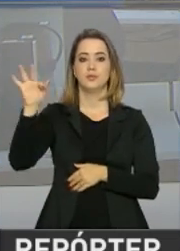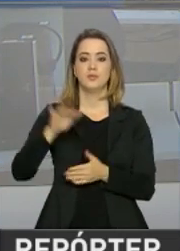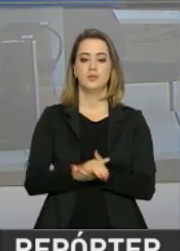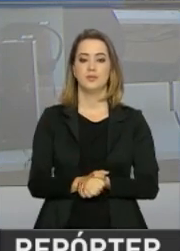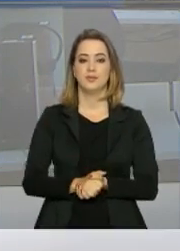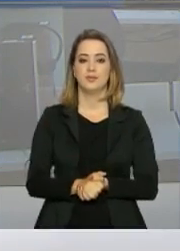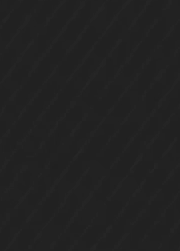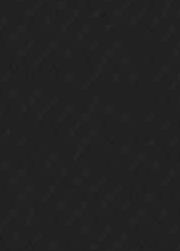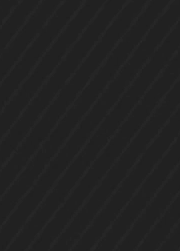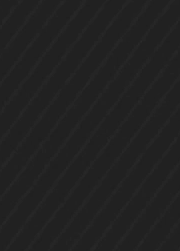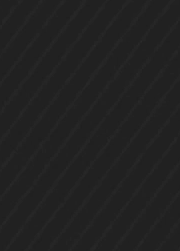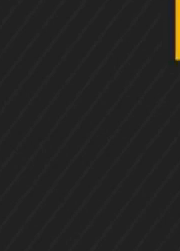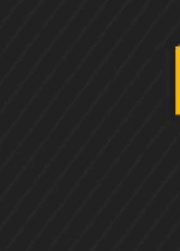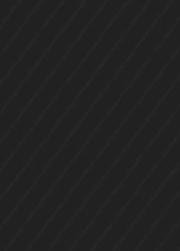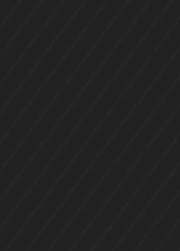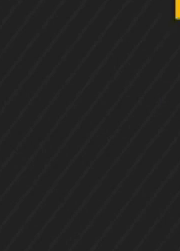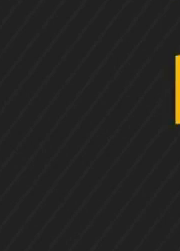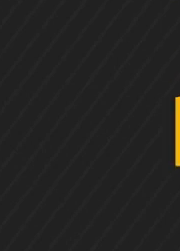federal